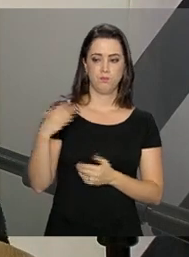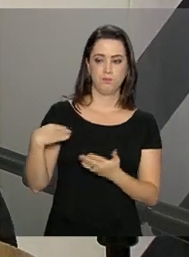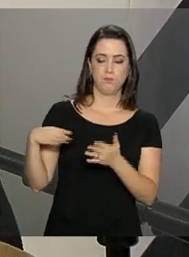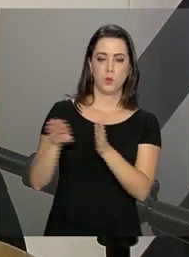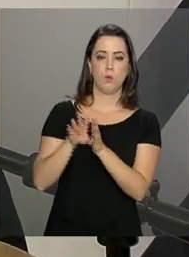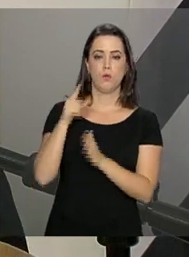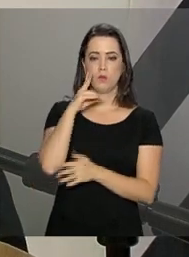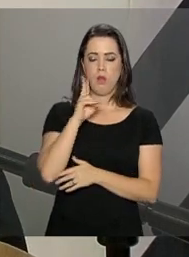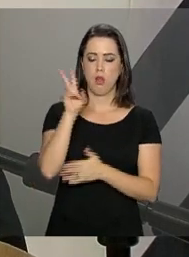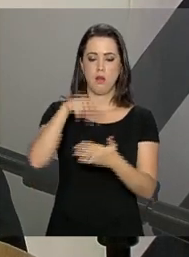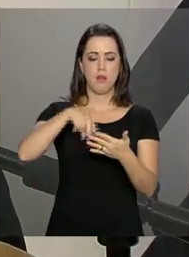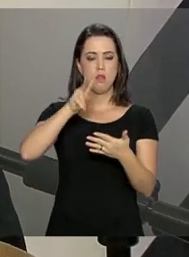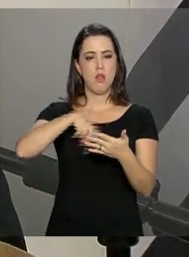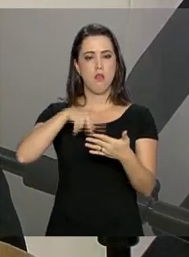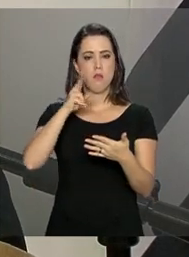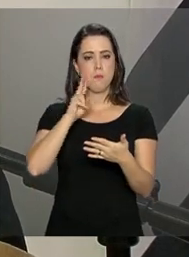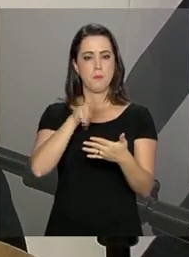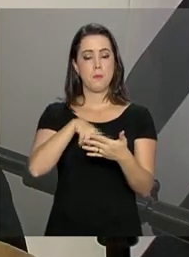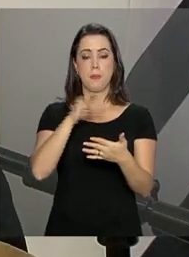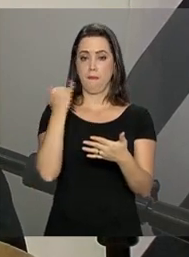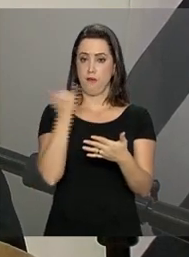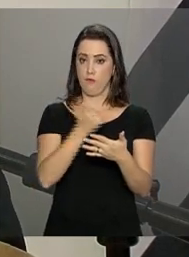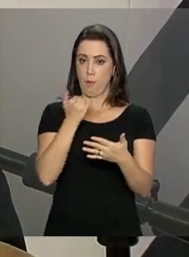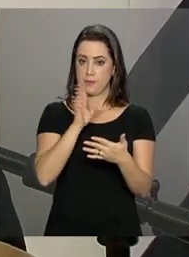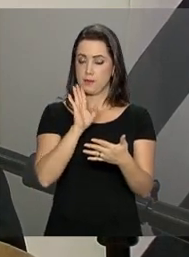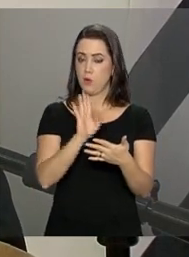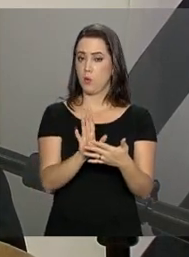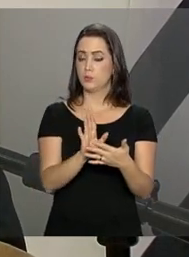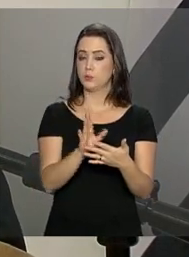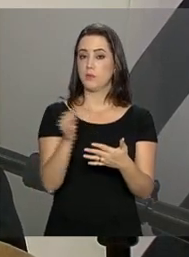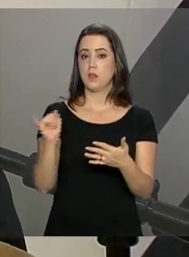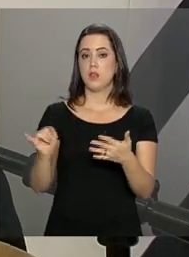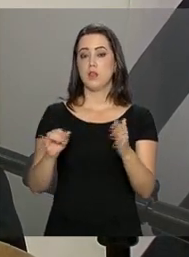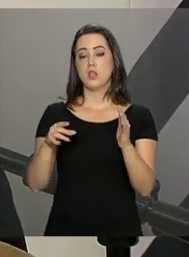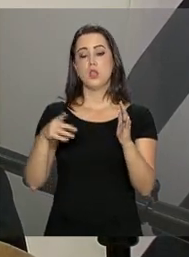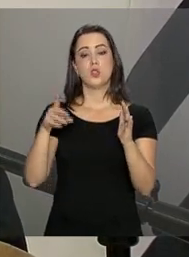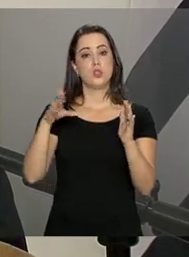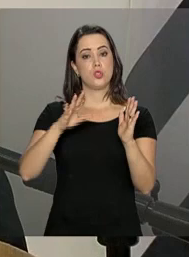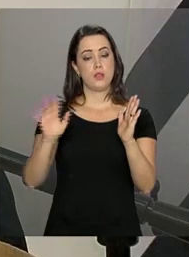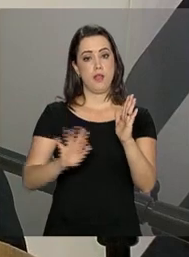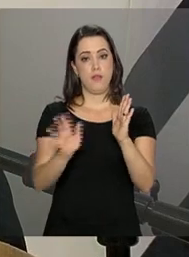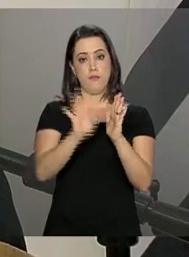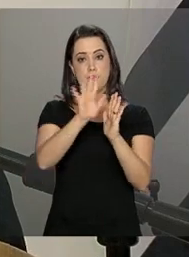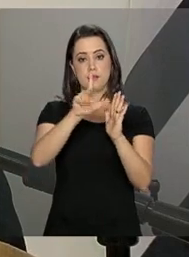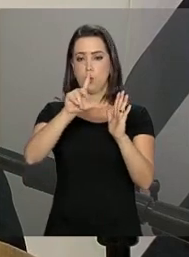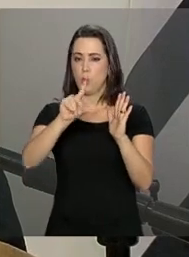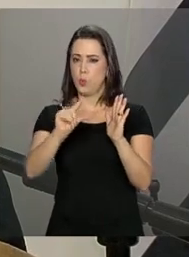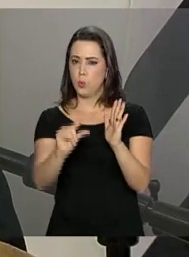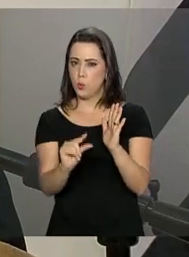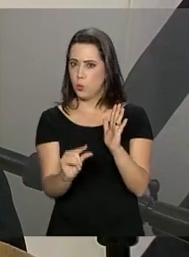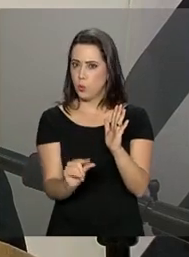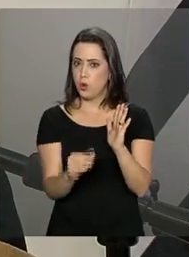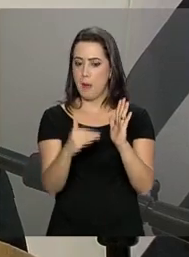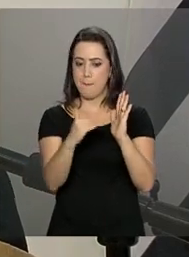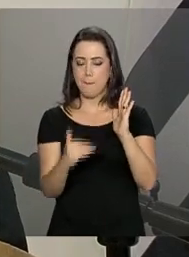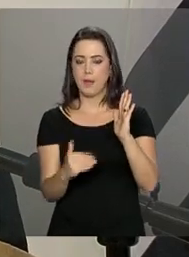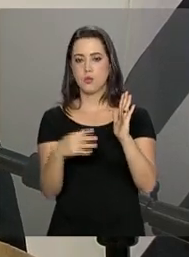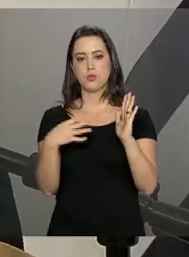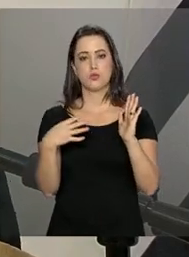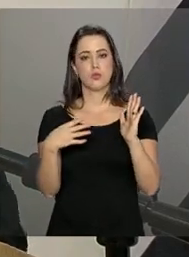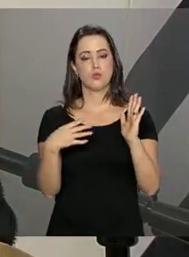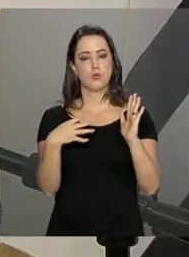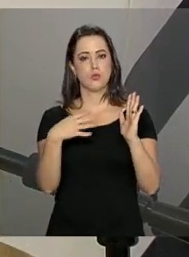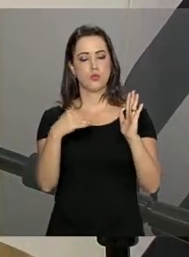livro governadores a notícia de que a deflação de 0 25 por tanto a inflação está caindo abaixo de 4